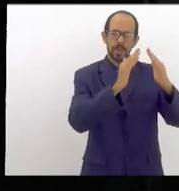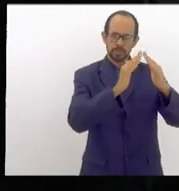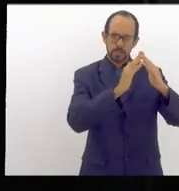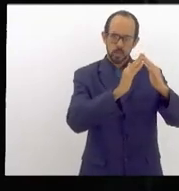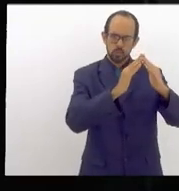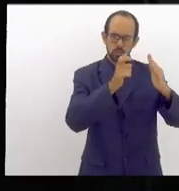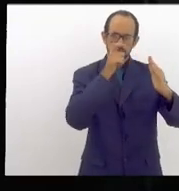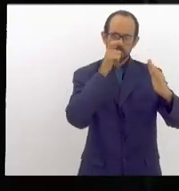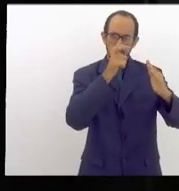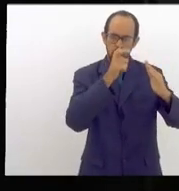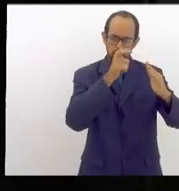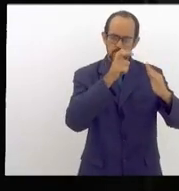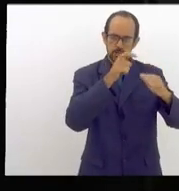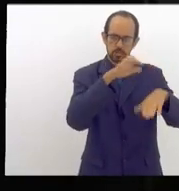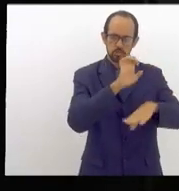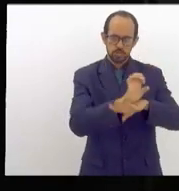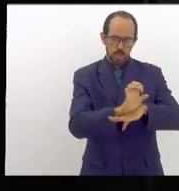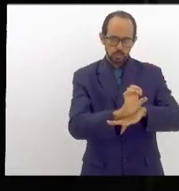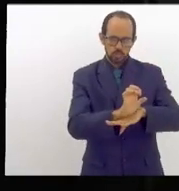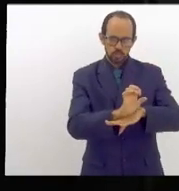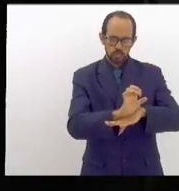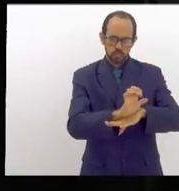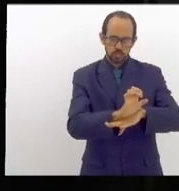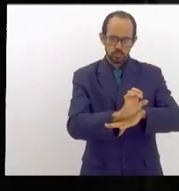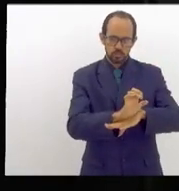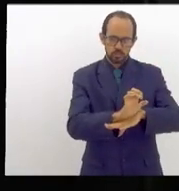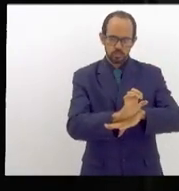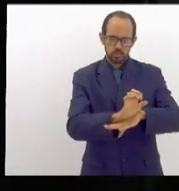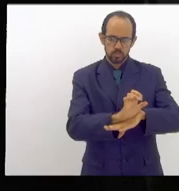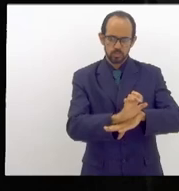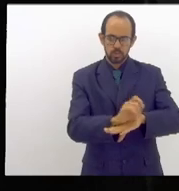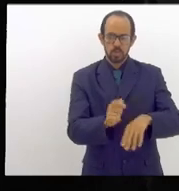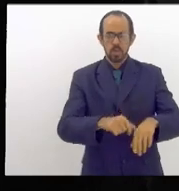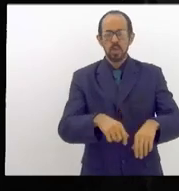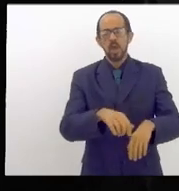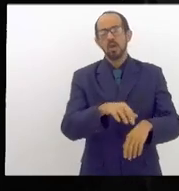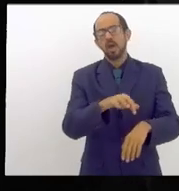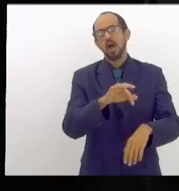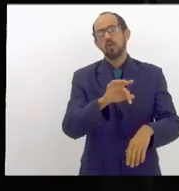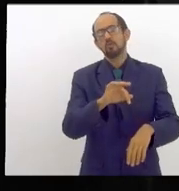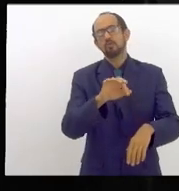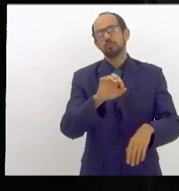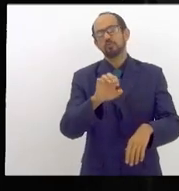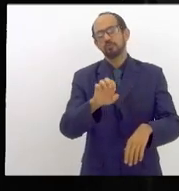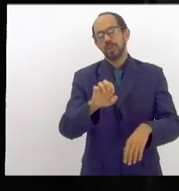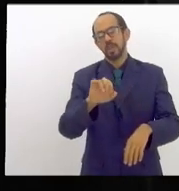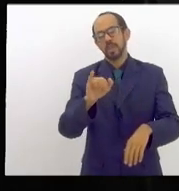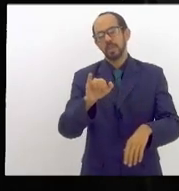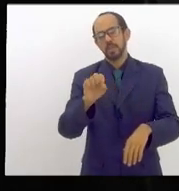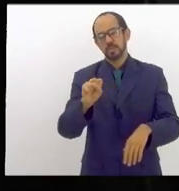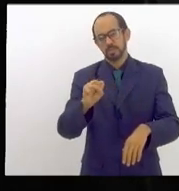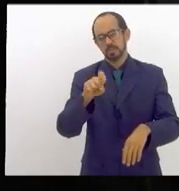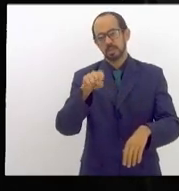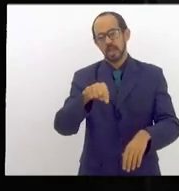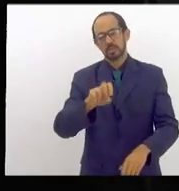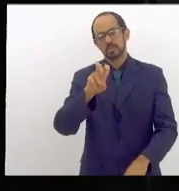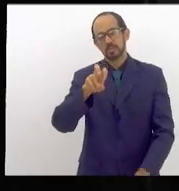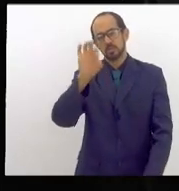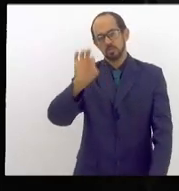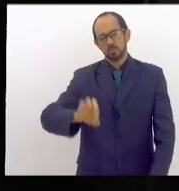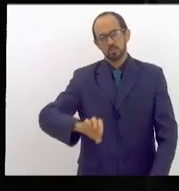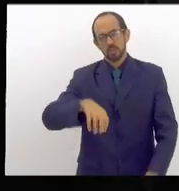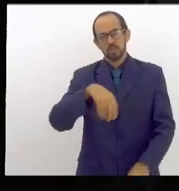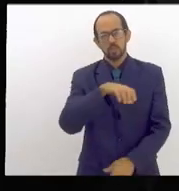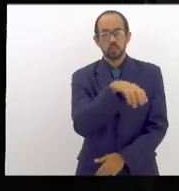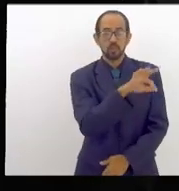vinculado oferta que o o a principal fonte do feis é cinco representa cinco % de recursos do